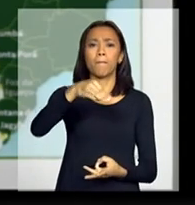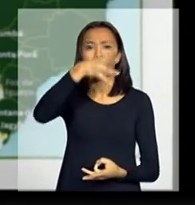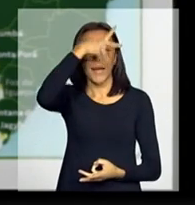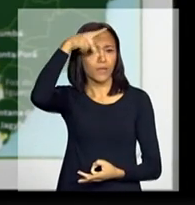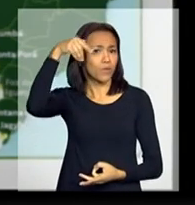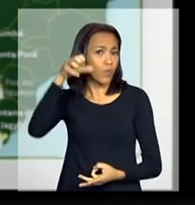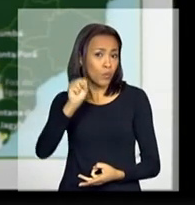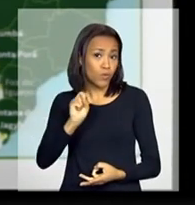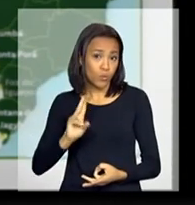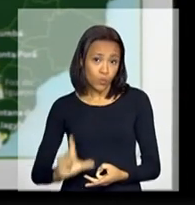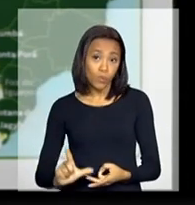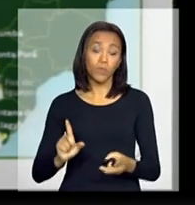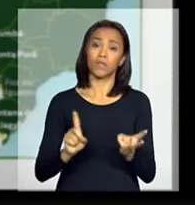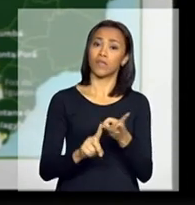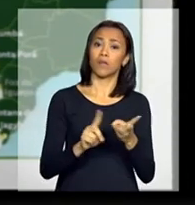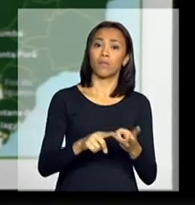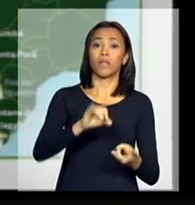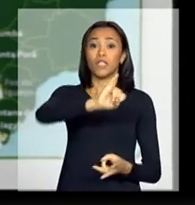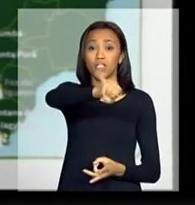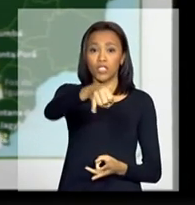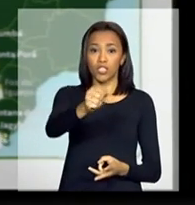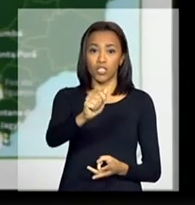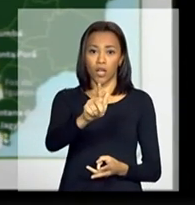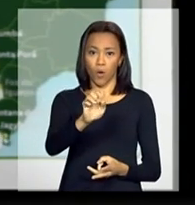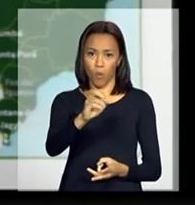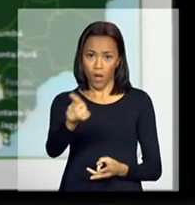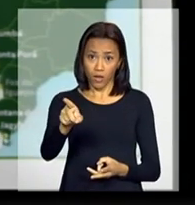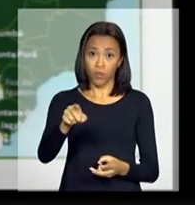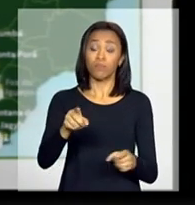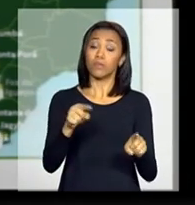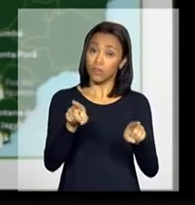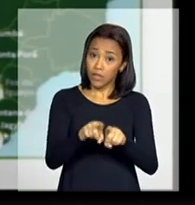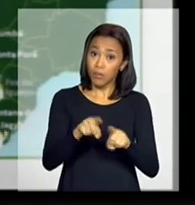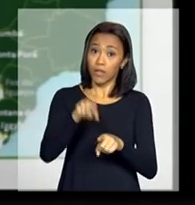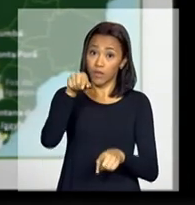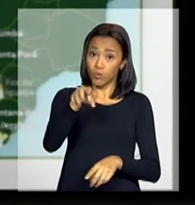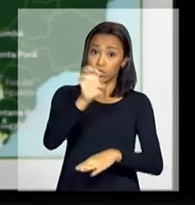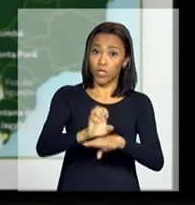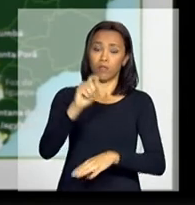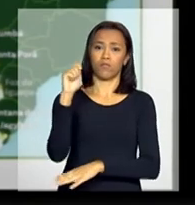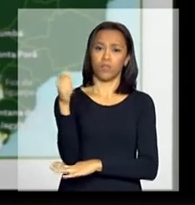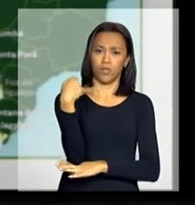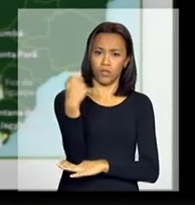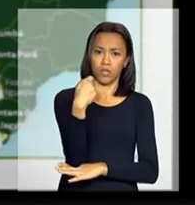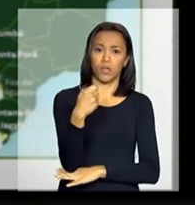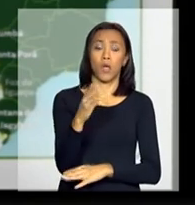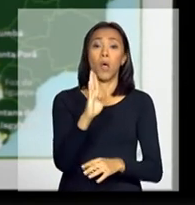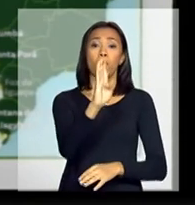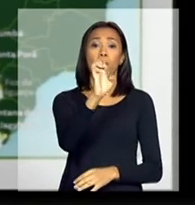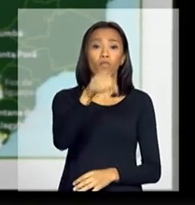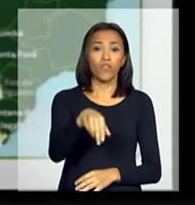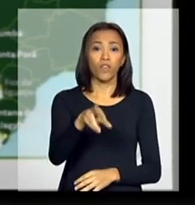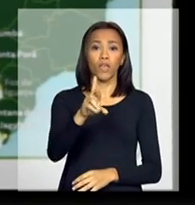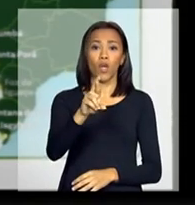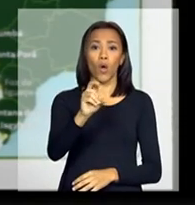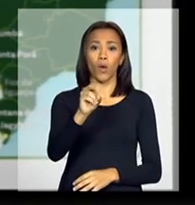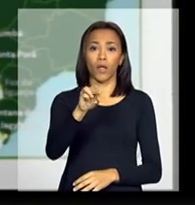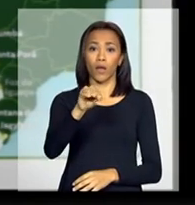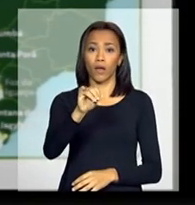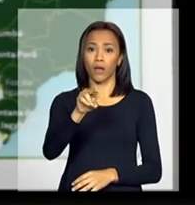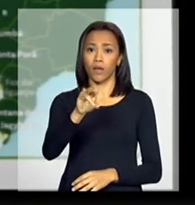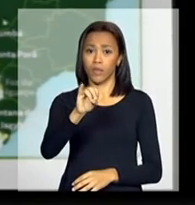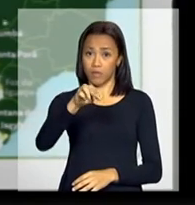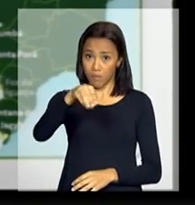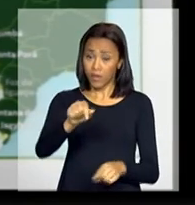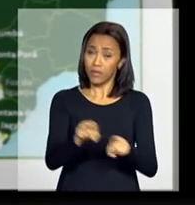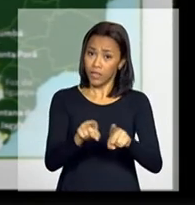Santana do Livramento e Jaguarão no Rio Grande do Sul Bonfim em Roraima e Ponta Porã